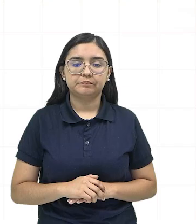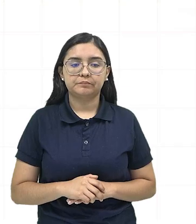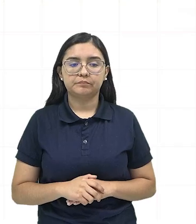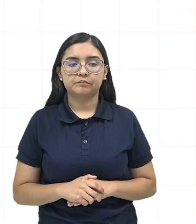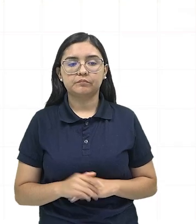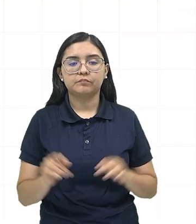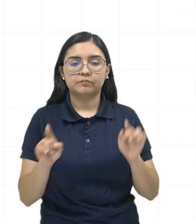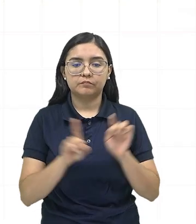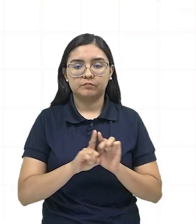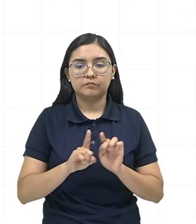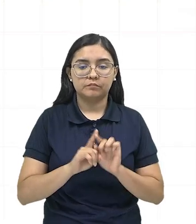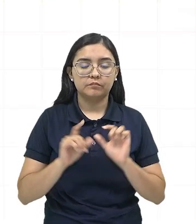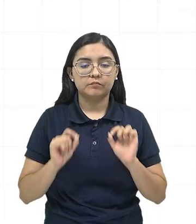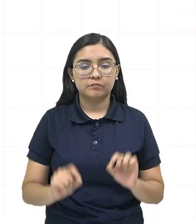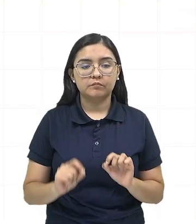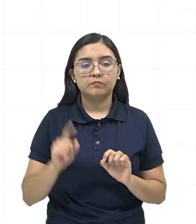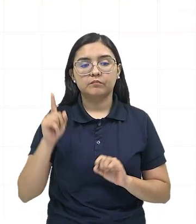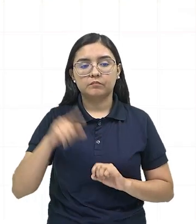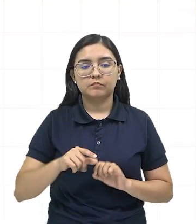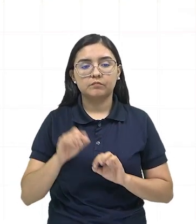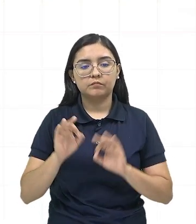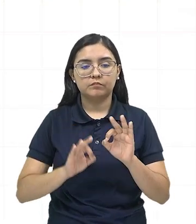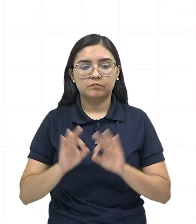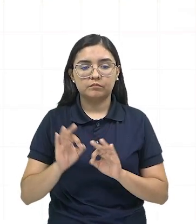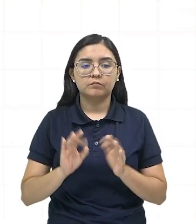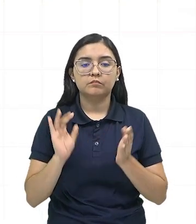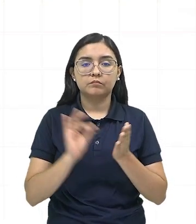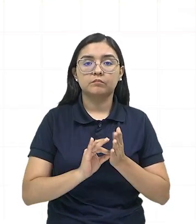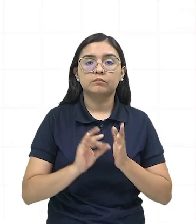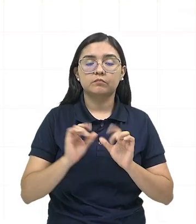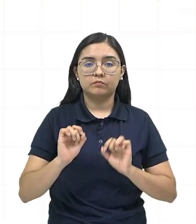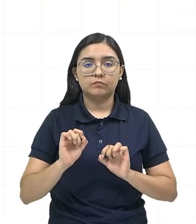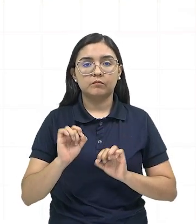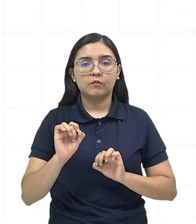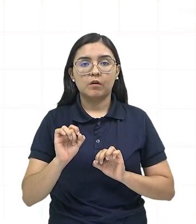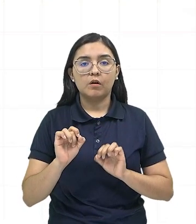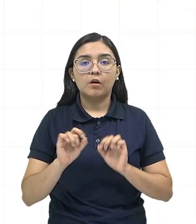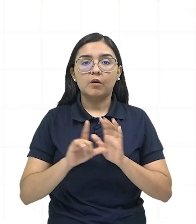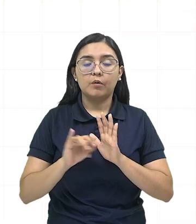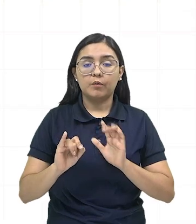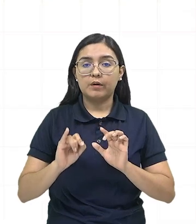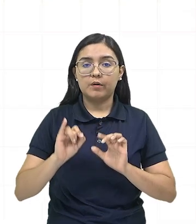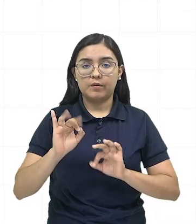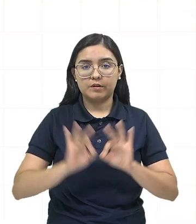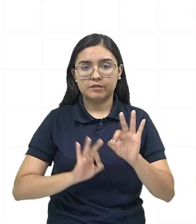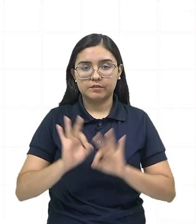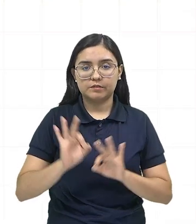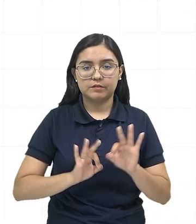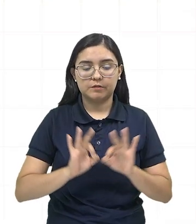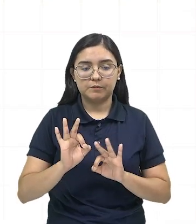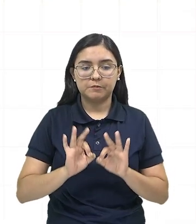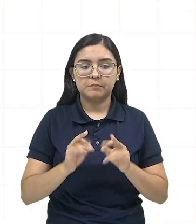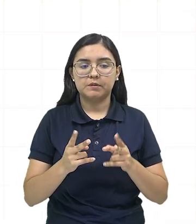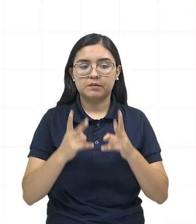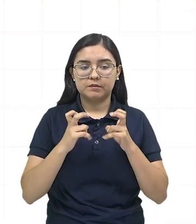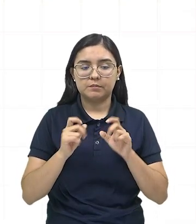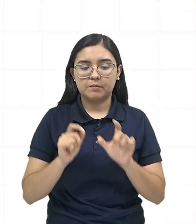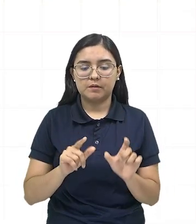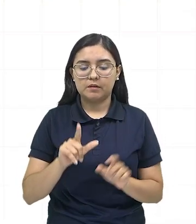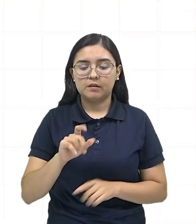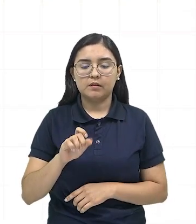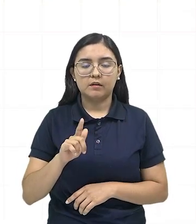geralmente é reconhecido como uma entidade legalmente organizada, né? Perceba que o termo